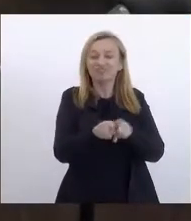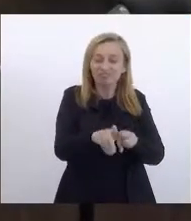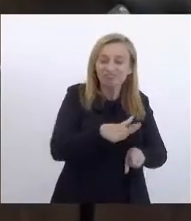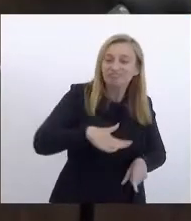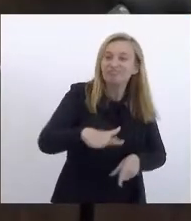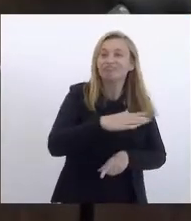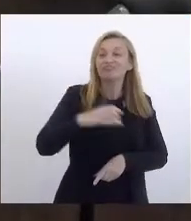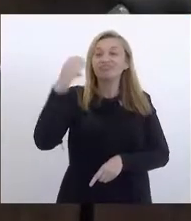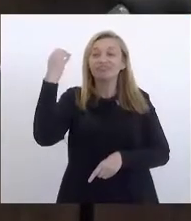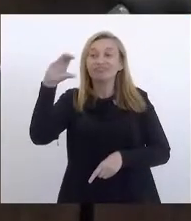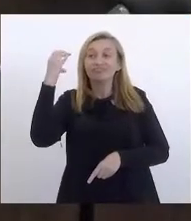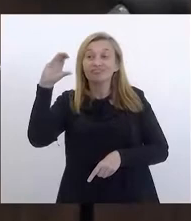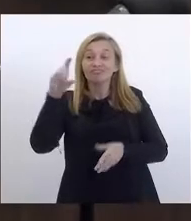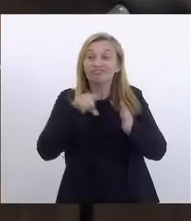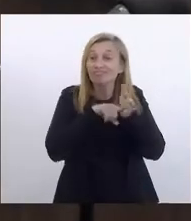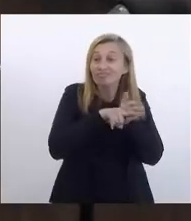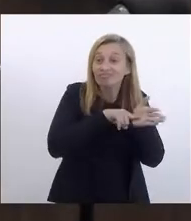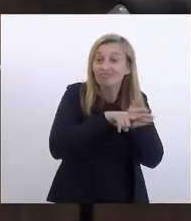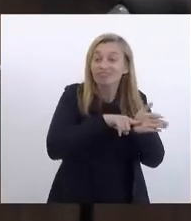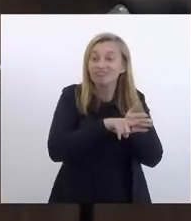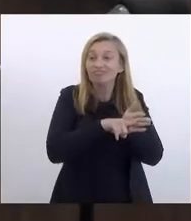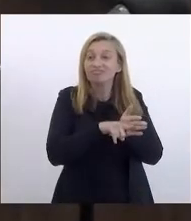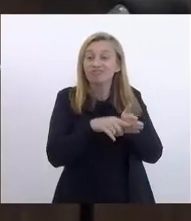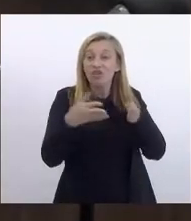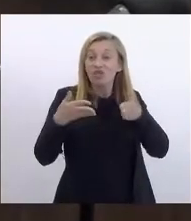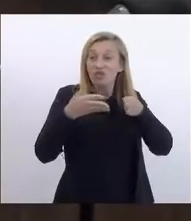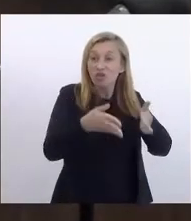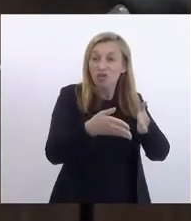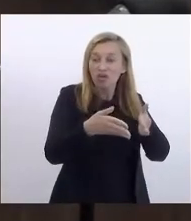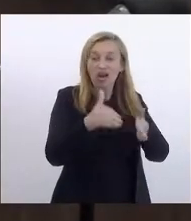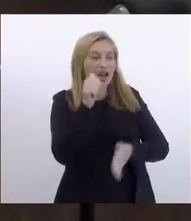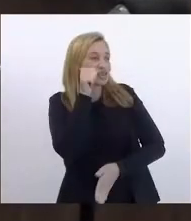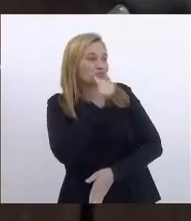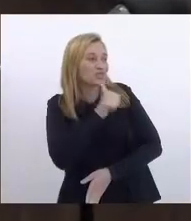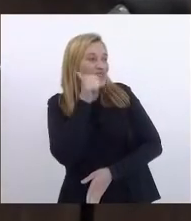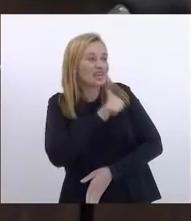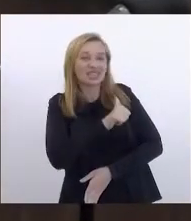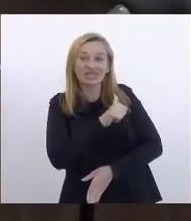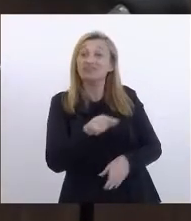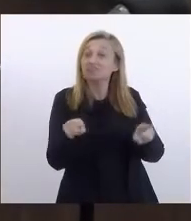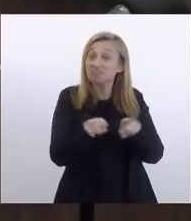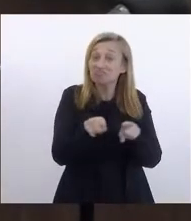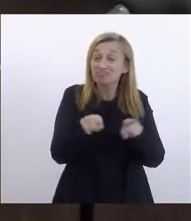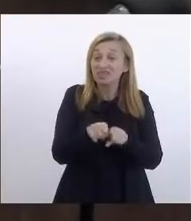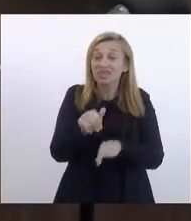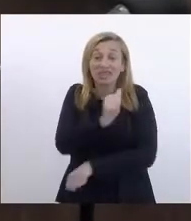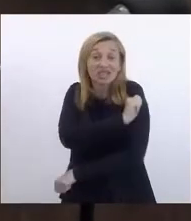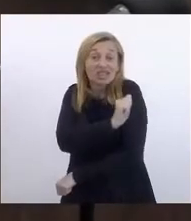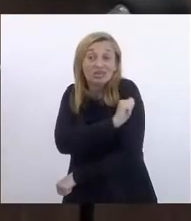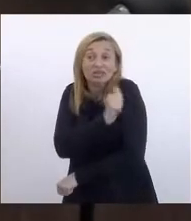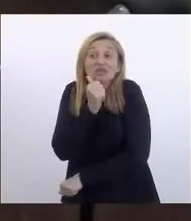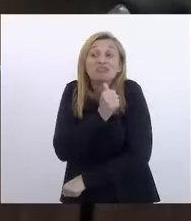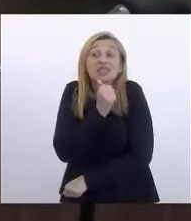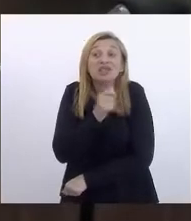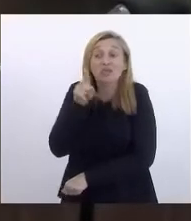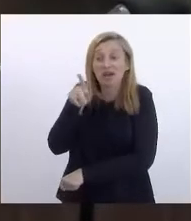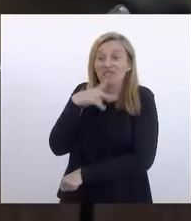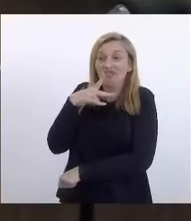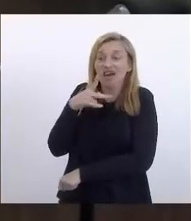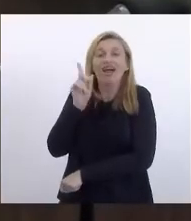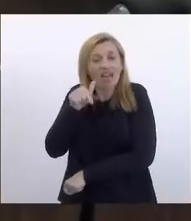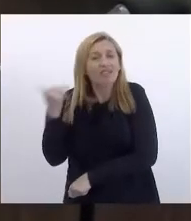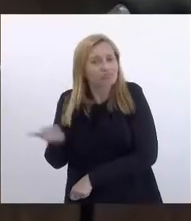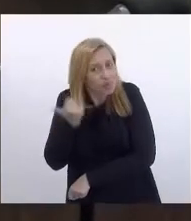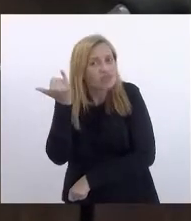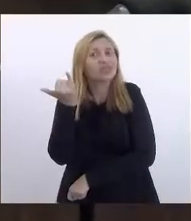da ciência, da pesquisa, colocar em evidência o protagonismo das mulheres e das estudantes, das meninas, como ela diz. É muito